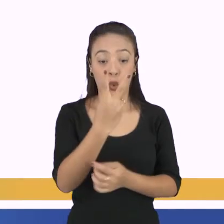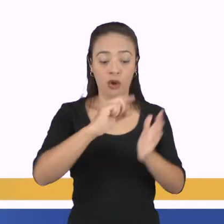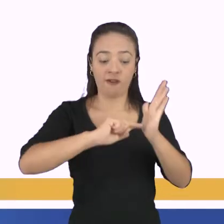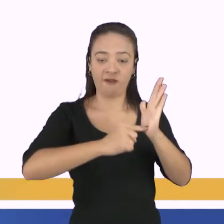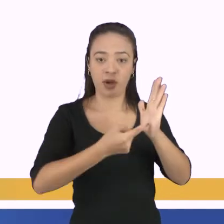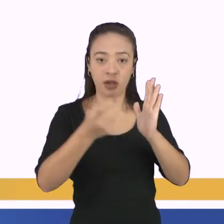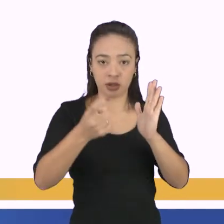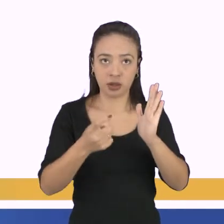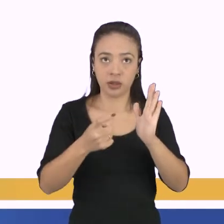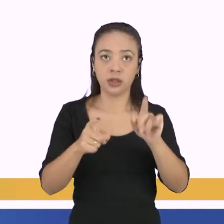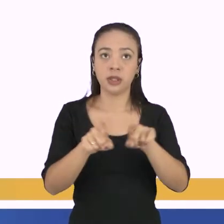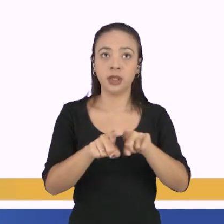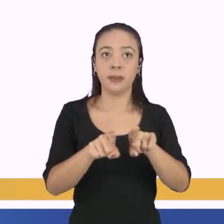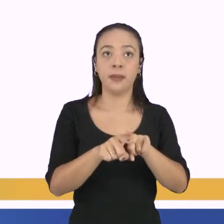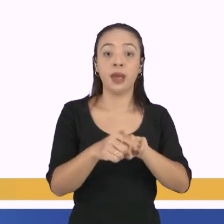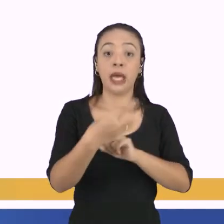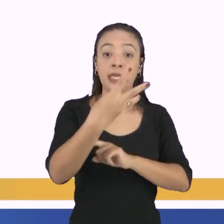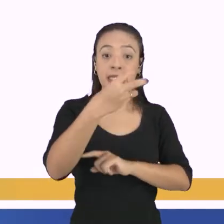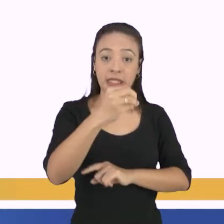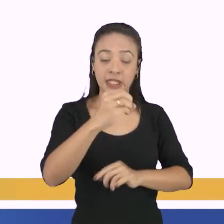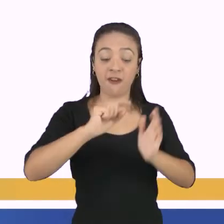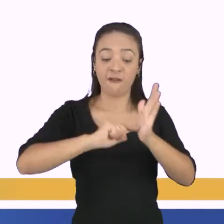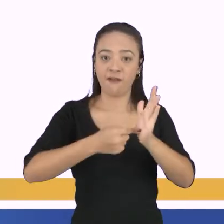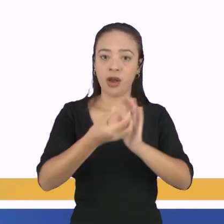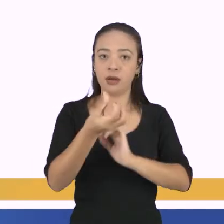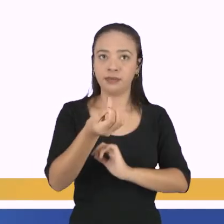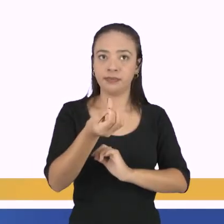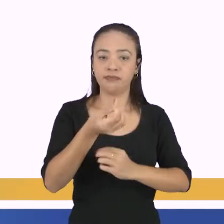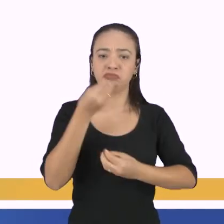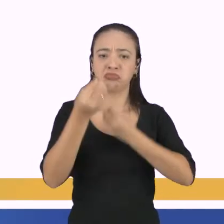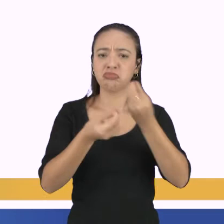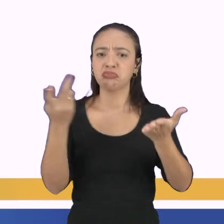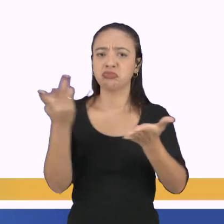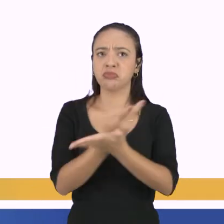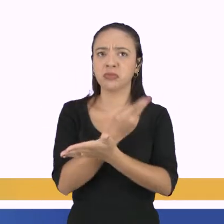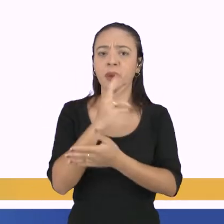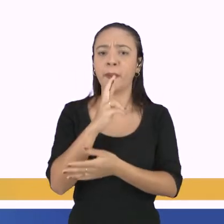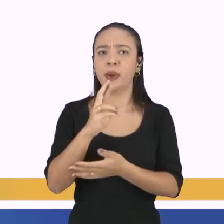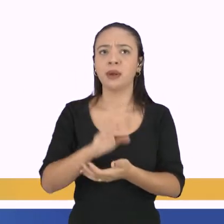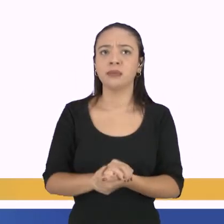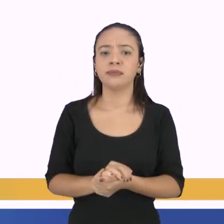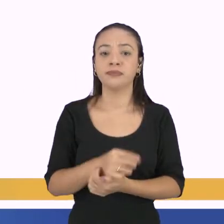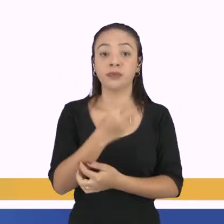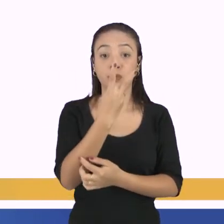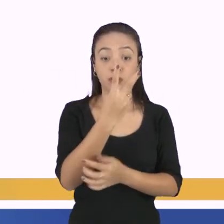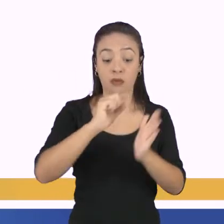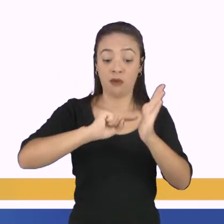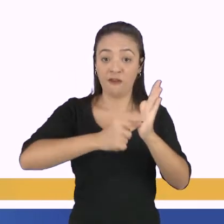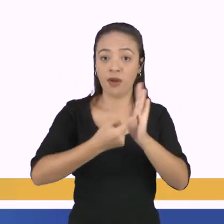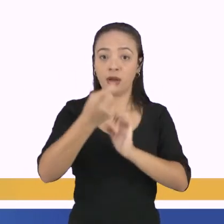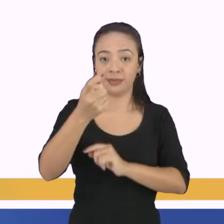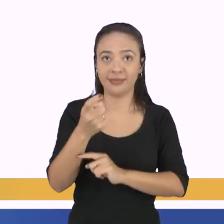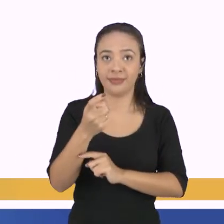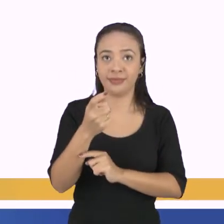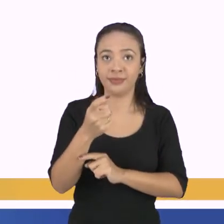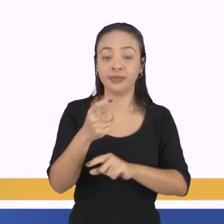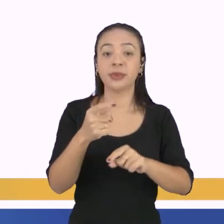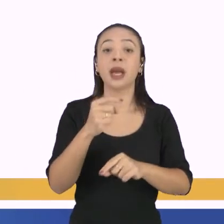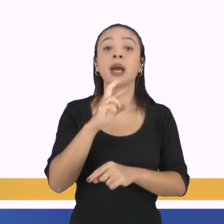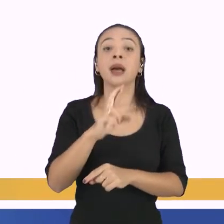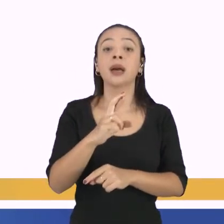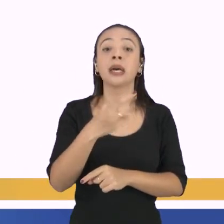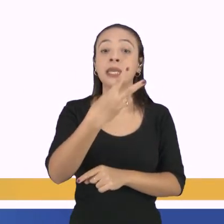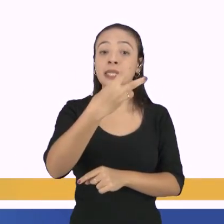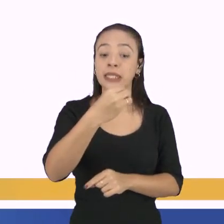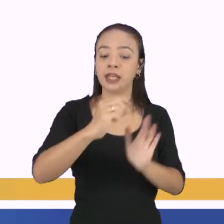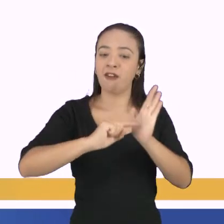vezes x igual a 30 vezes 6. Então olha o que vai acontecer aí, ó. Nós vamos ter 2 multiplicado por x, que é igual